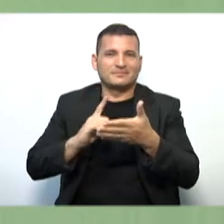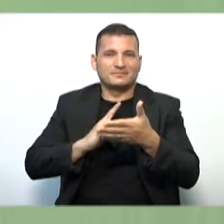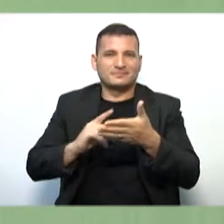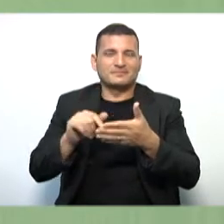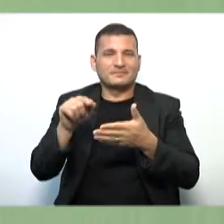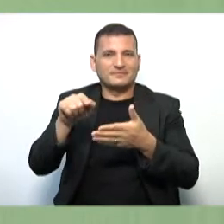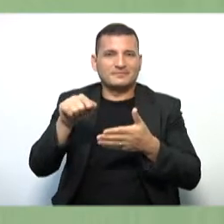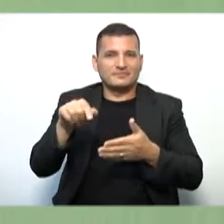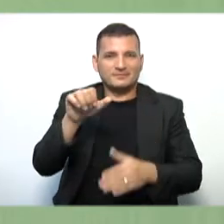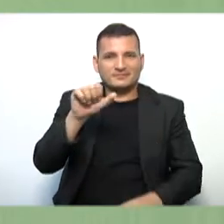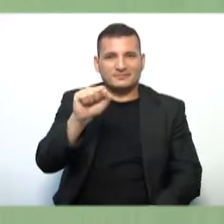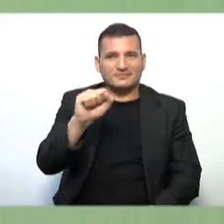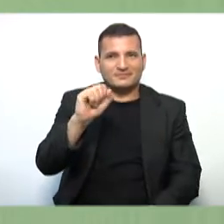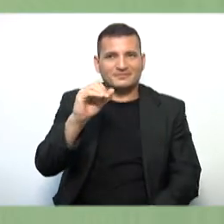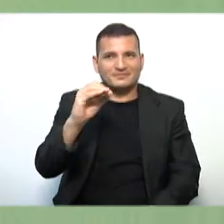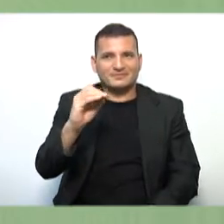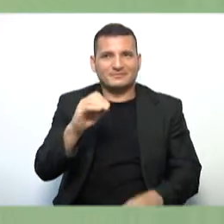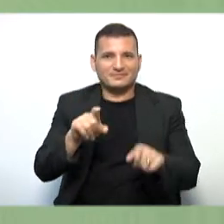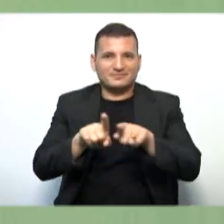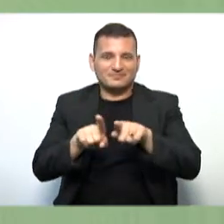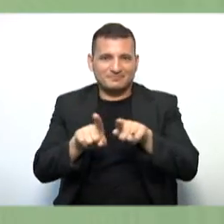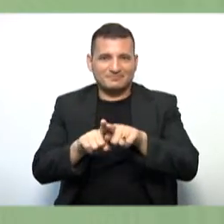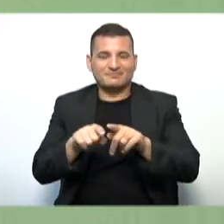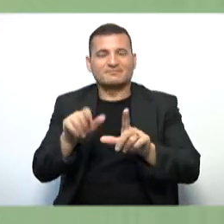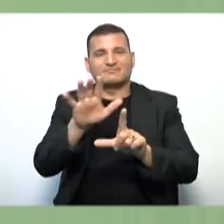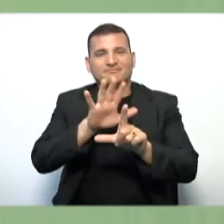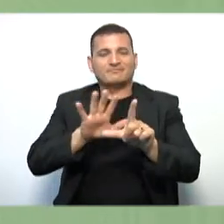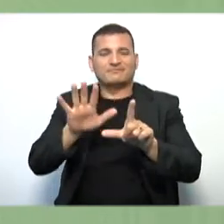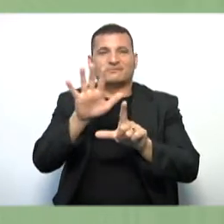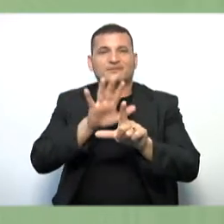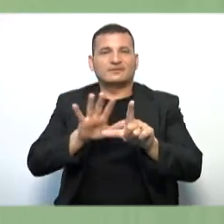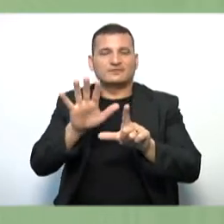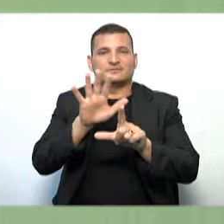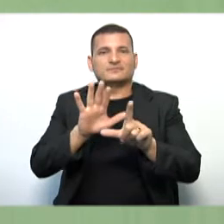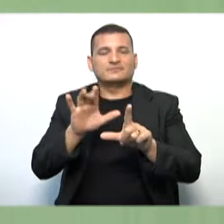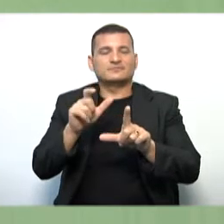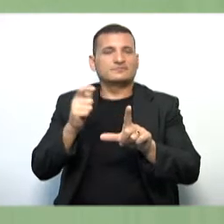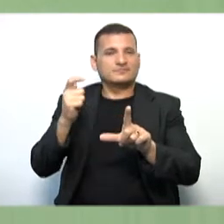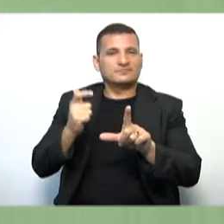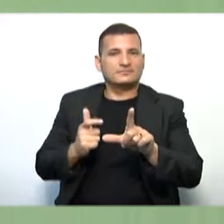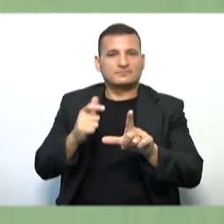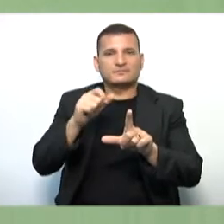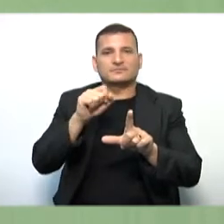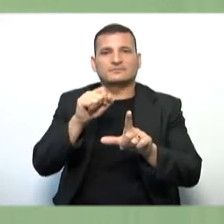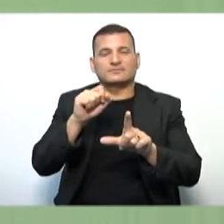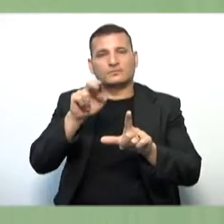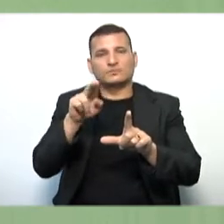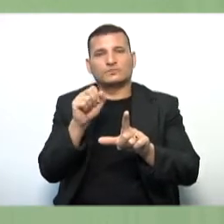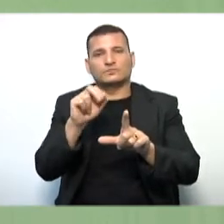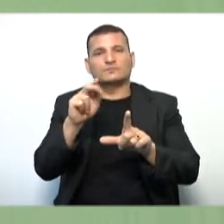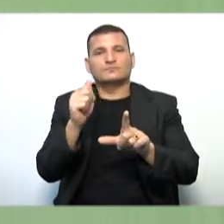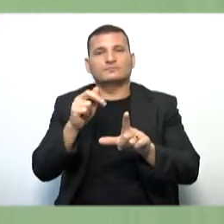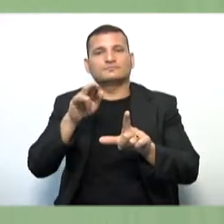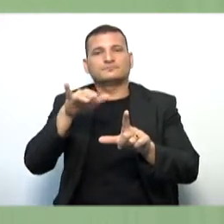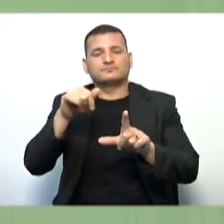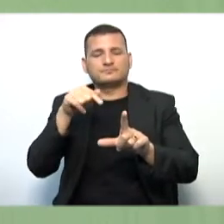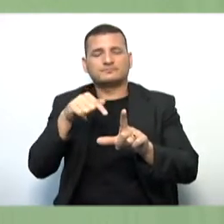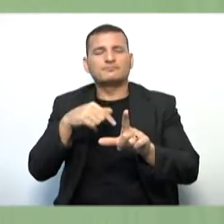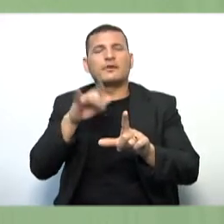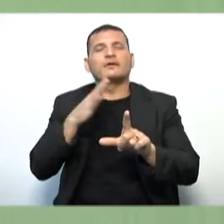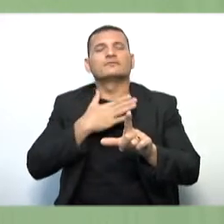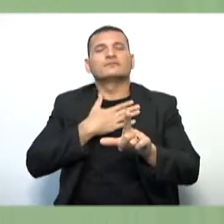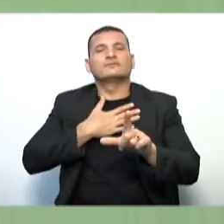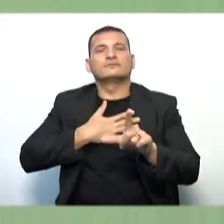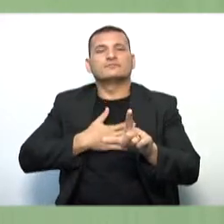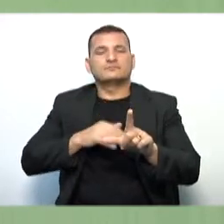também vai fornecer ao usuário uma interface conveniente, ou seja, aquela interface mais agradável de se usar. A